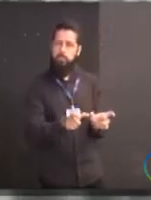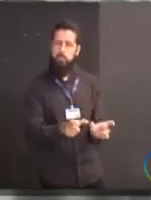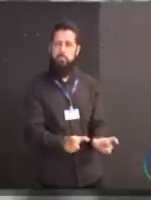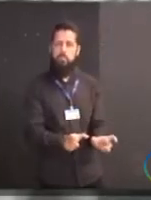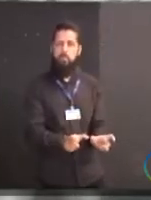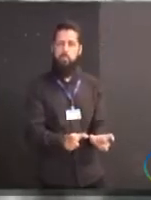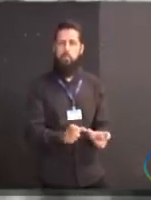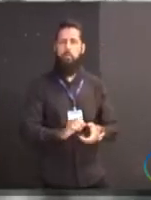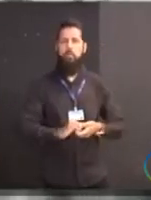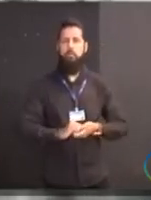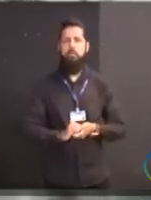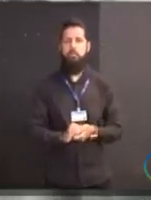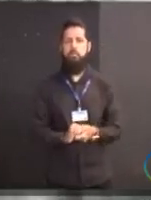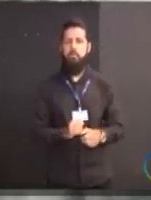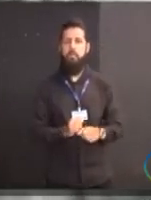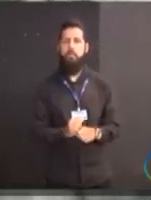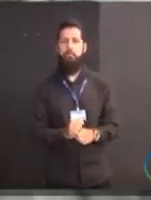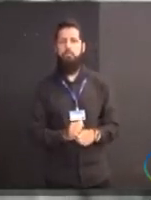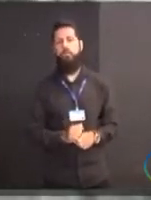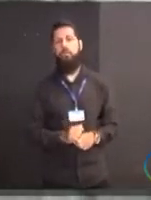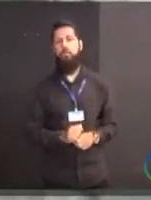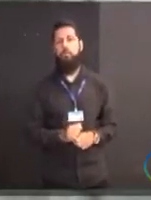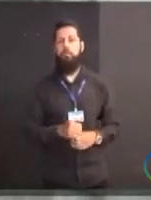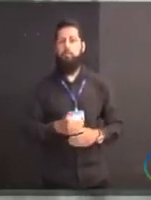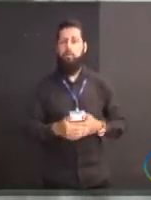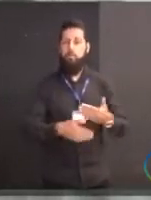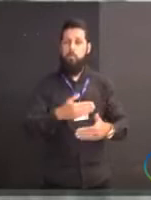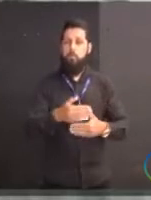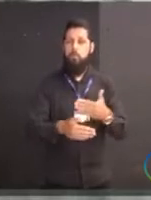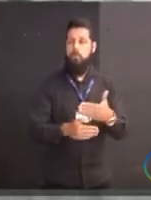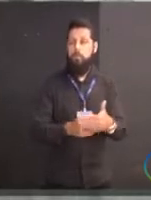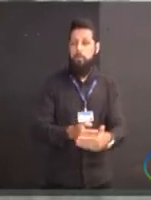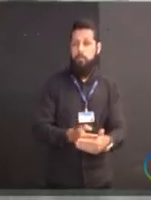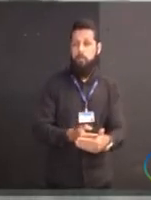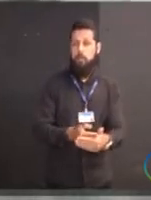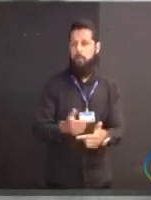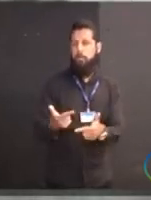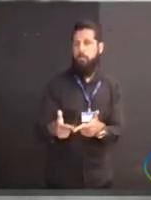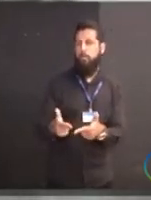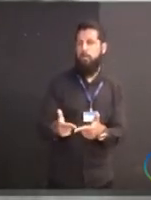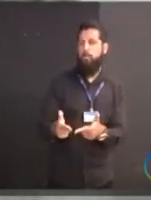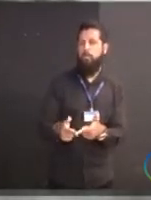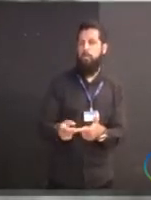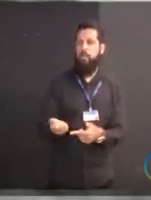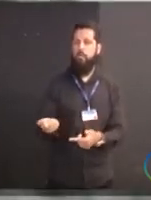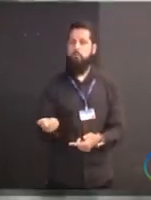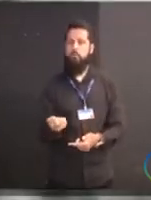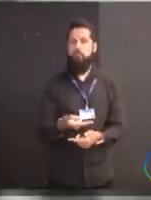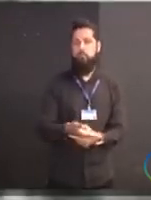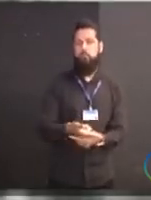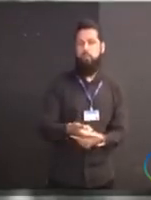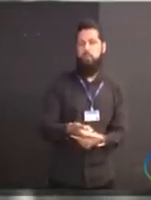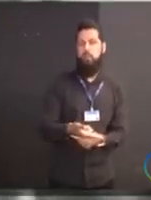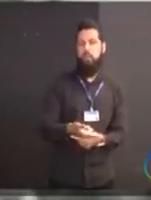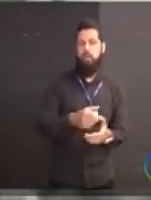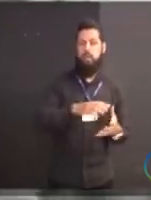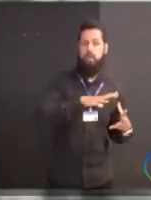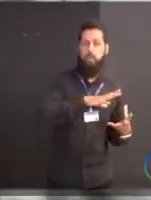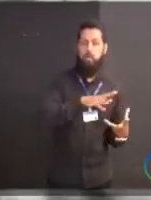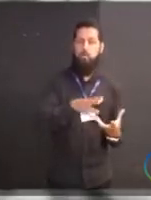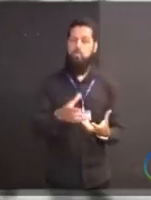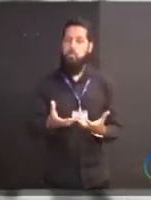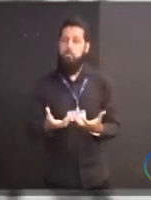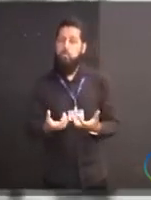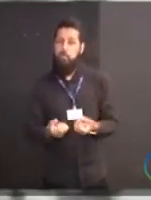dizer superpopulação, porque o problema da habitação do globo está sempre